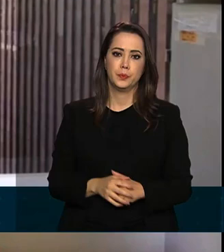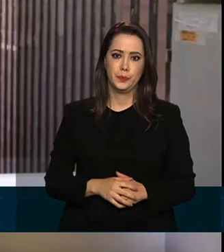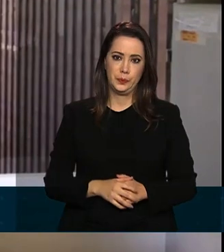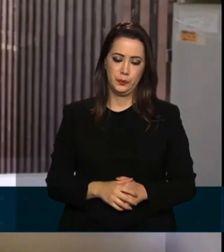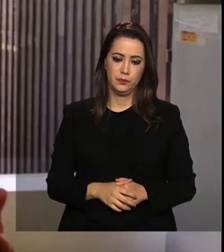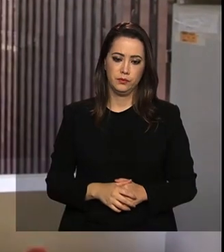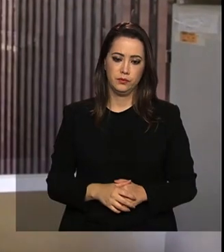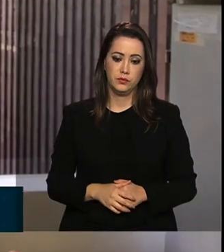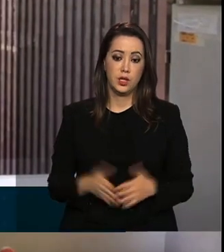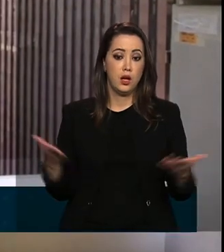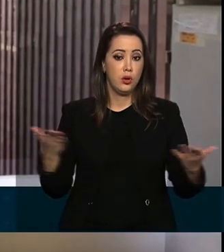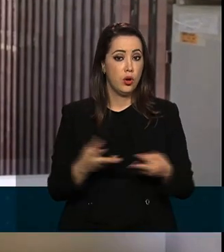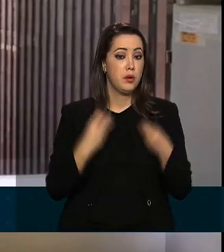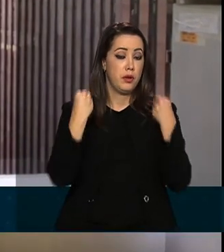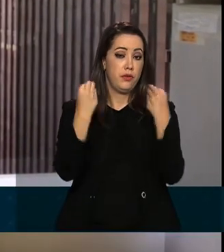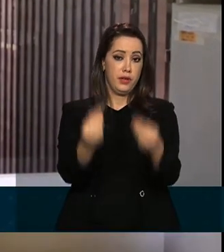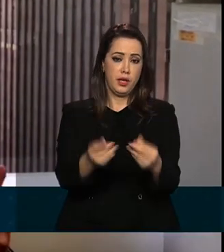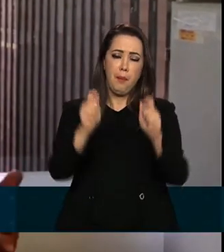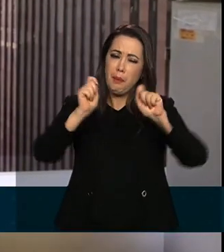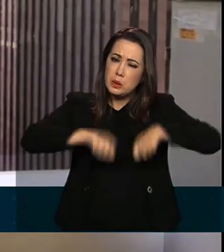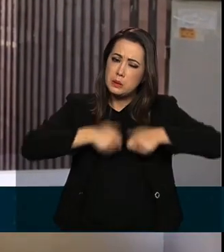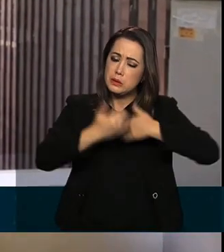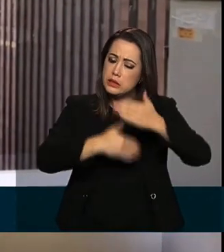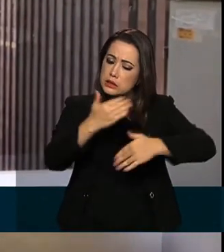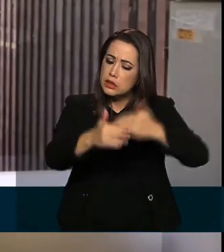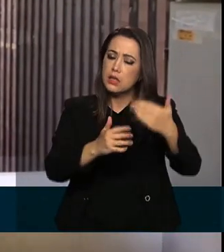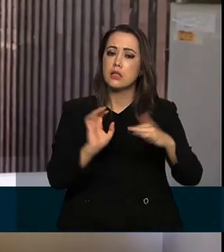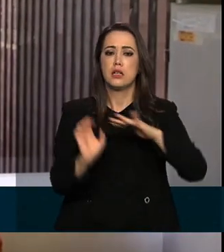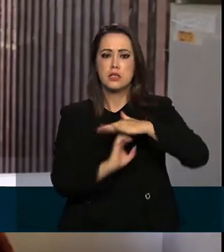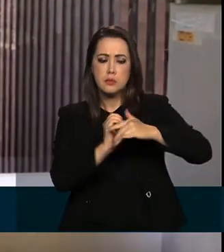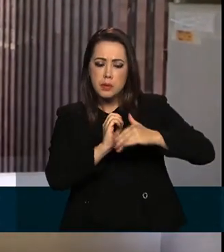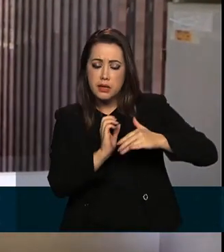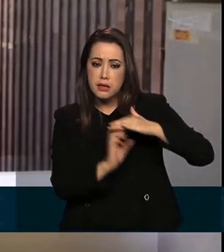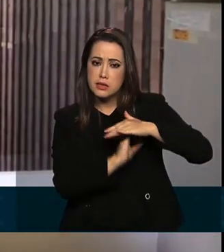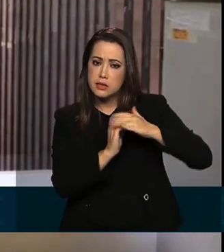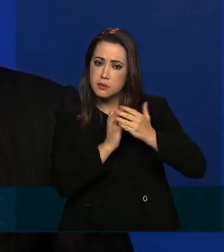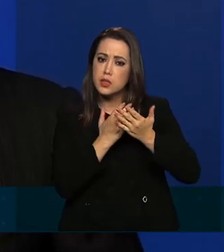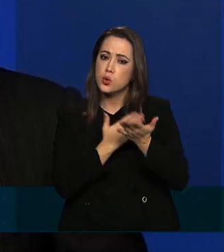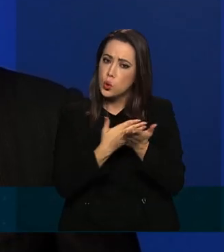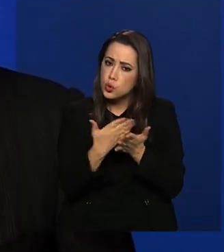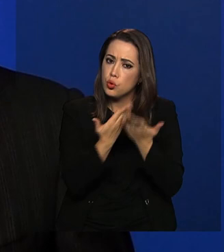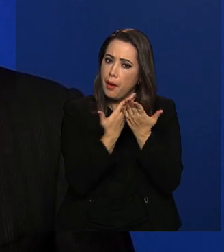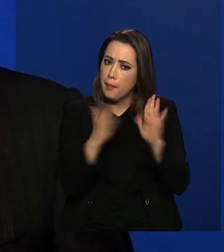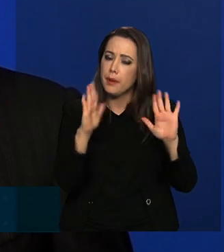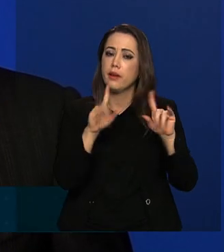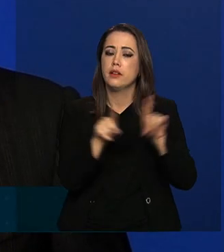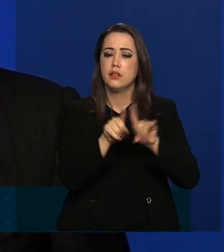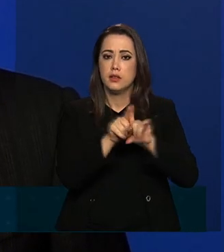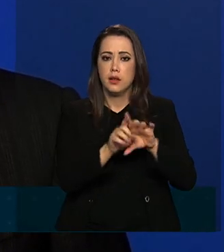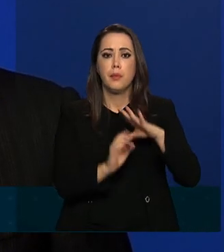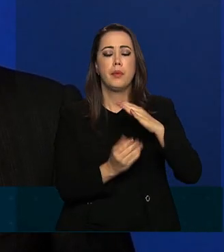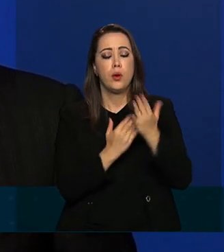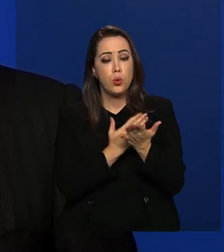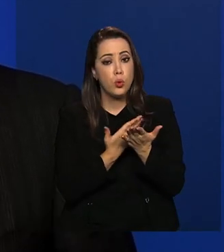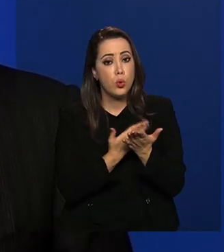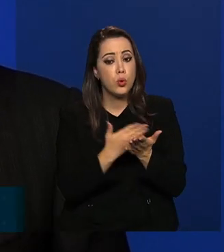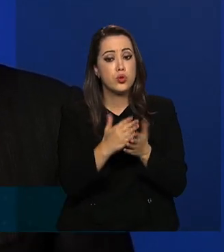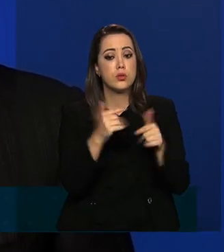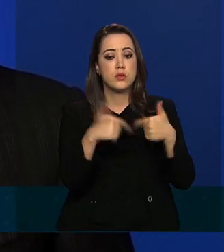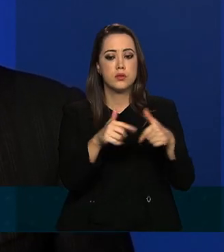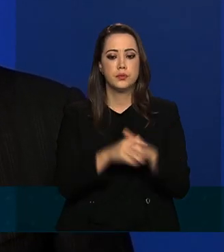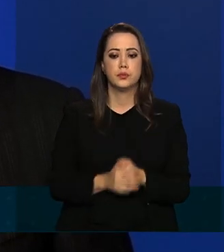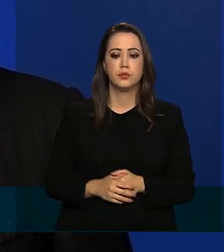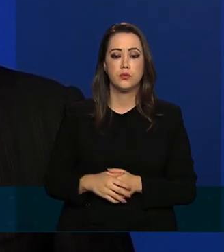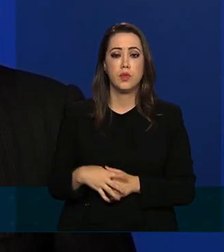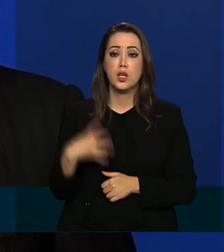veio para levar liquidez, sustentação aos negócios, manutenção dos empregos. Nos últimos 40 dias, já